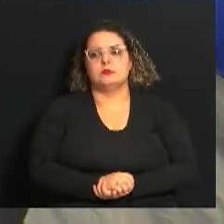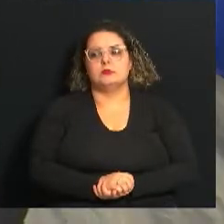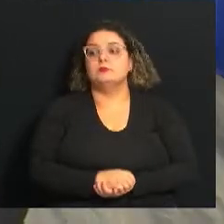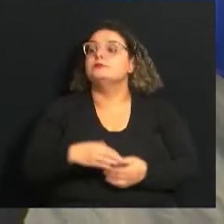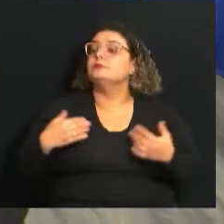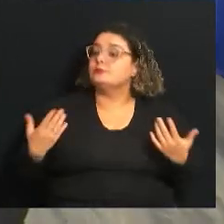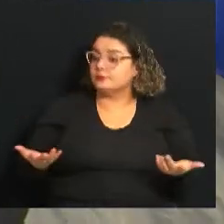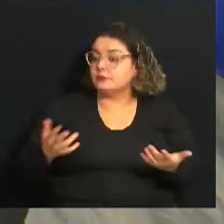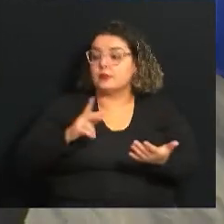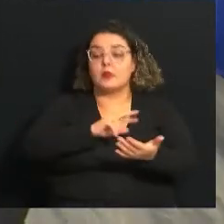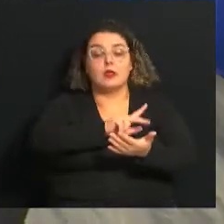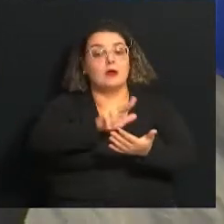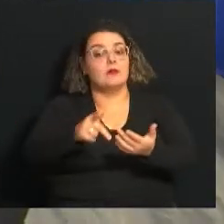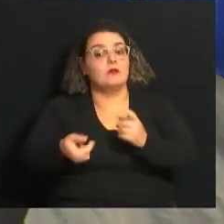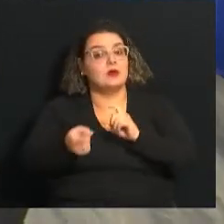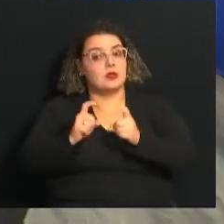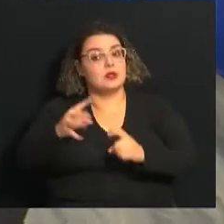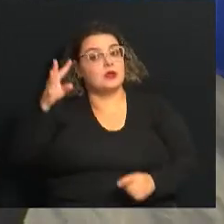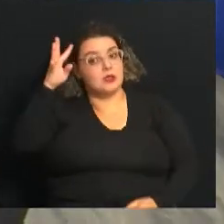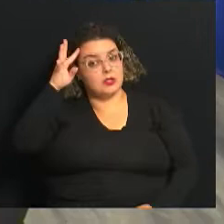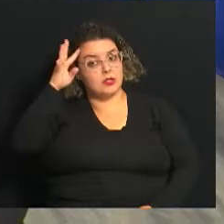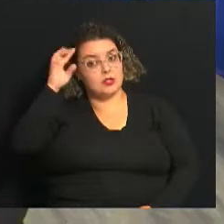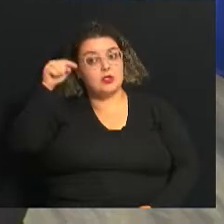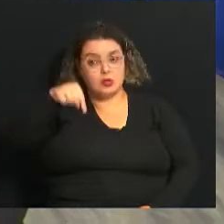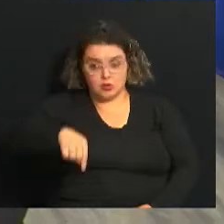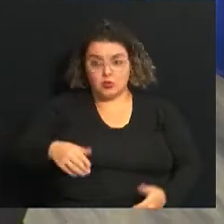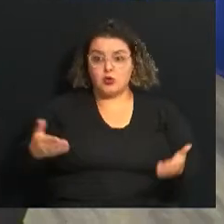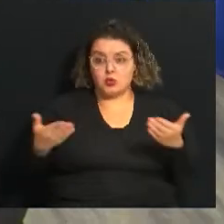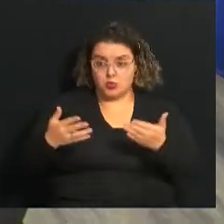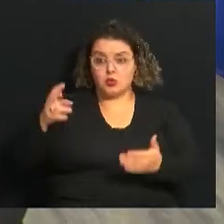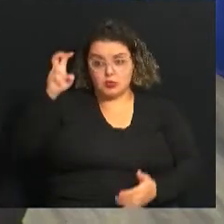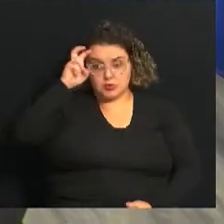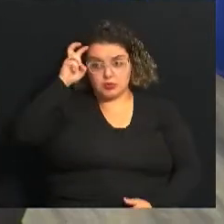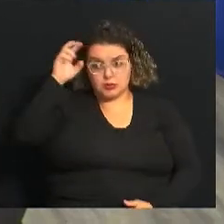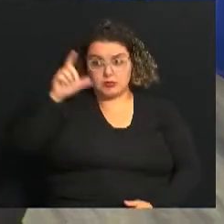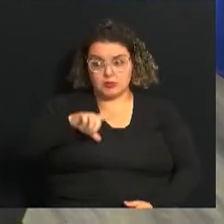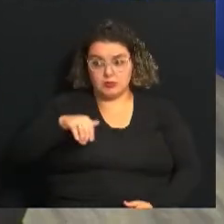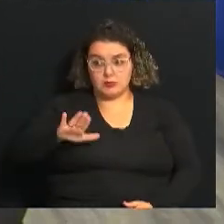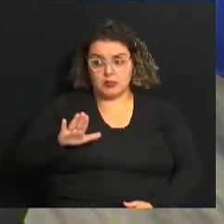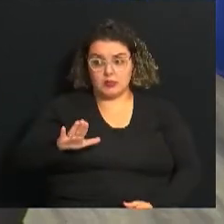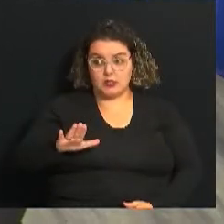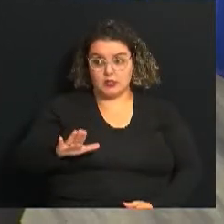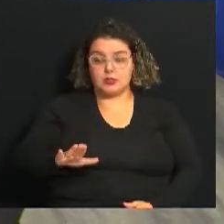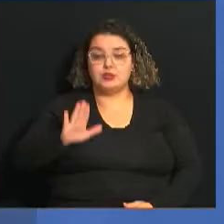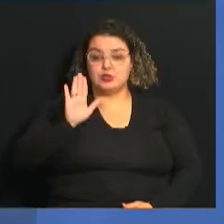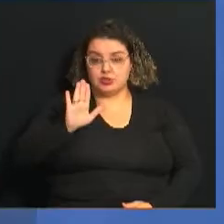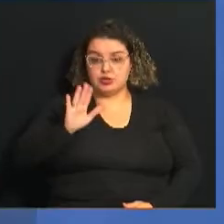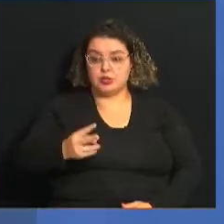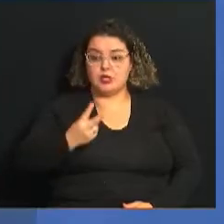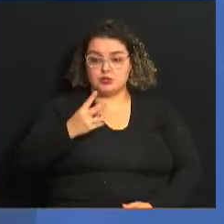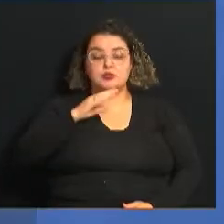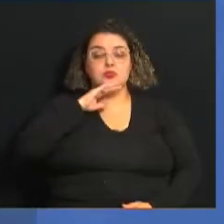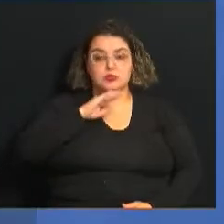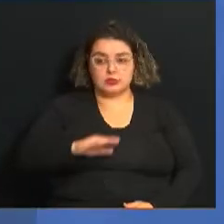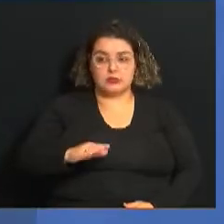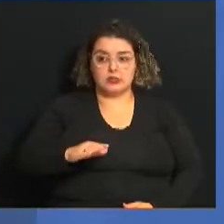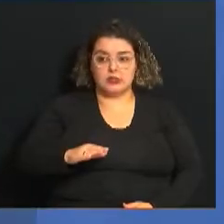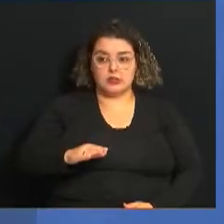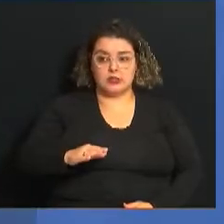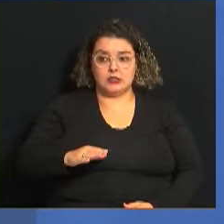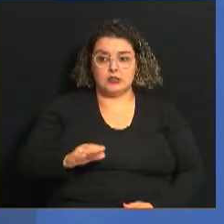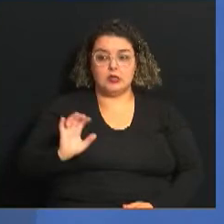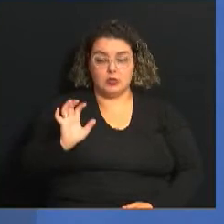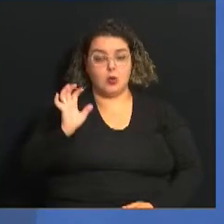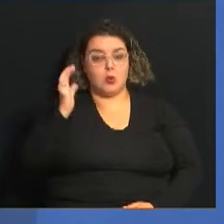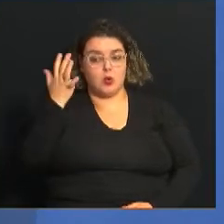Muitas reuniões na quarta-feira e hoje, na quinta-feira, tem mais. Isso, daqui a pouco, às 14h,